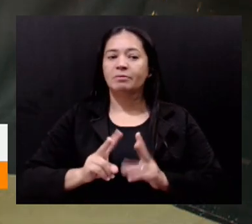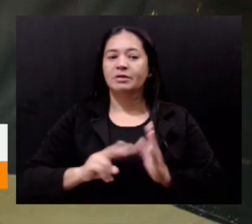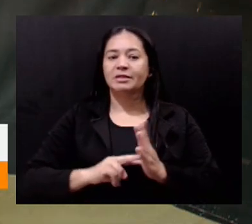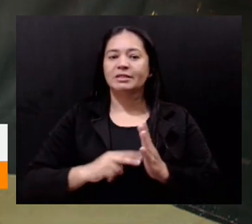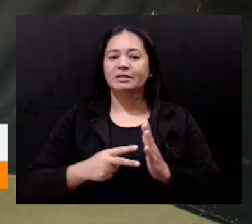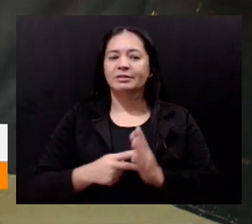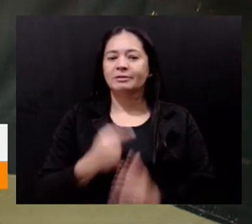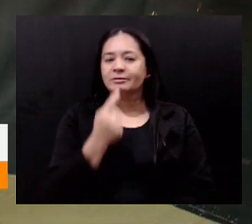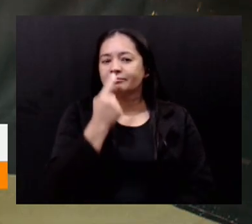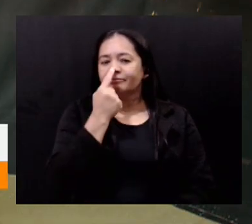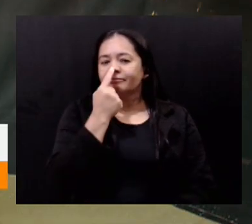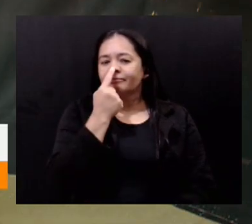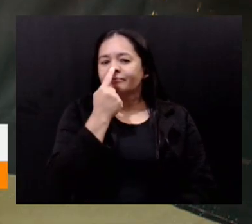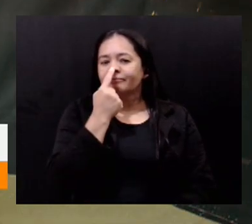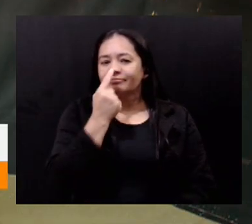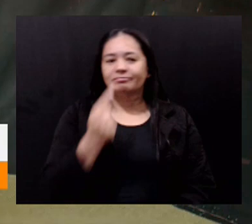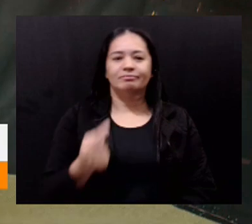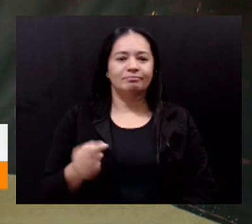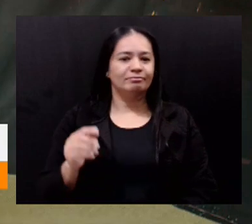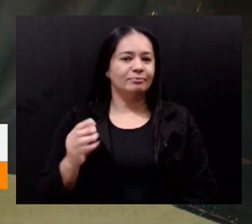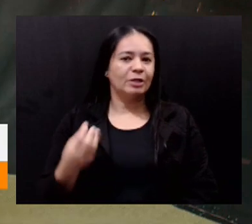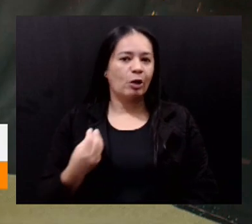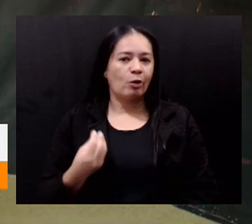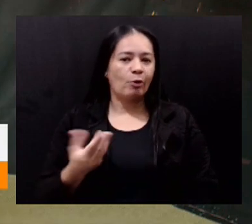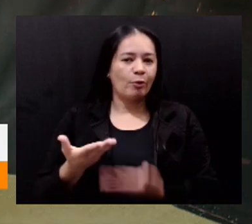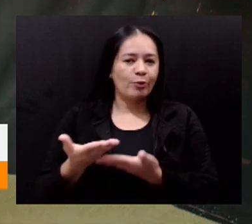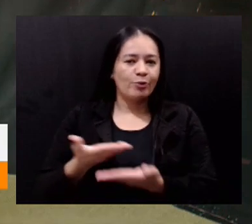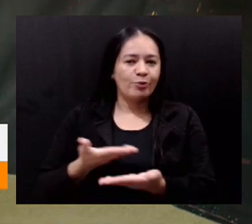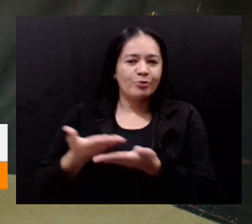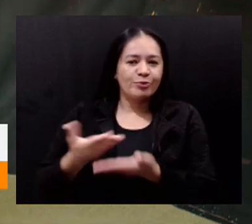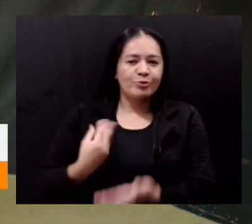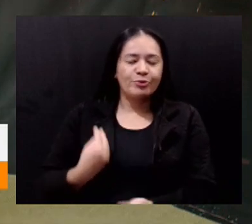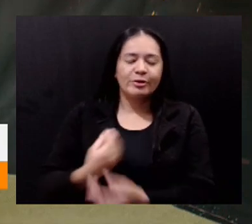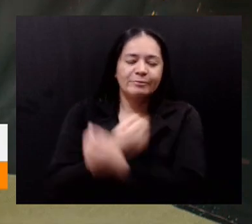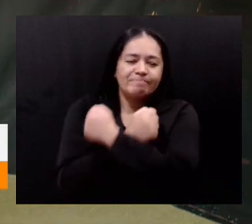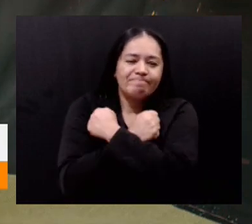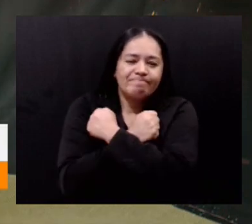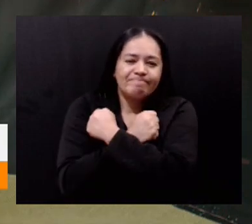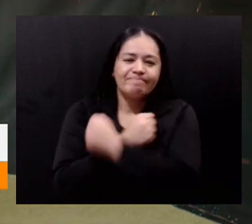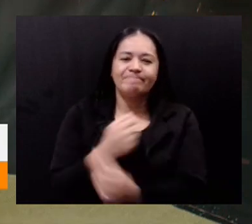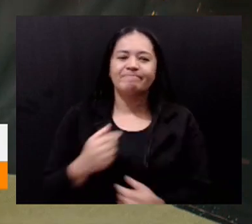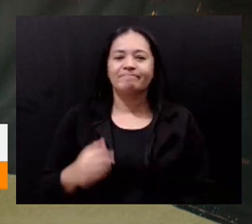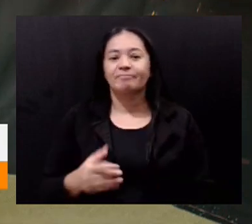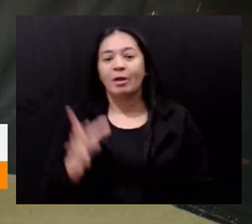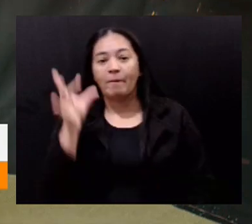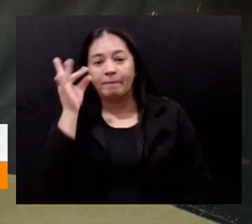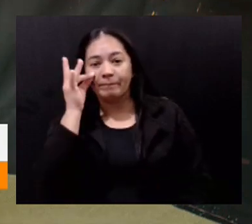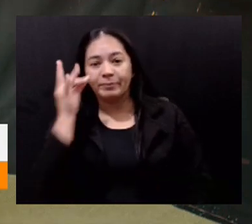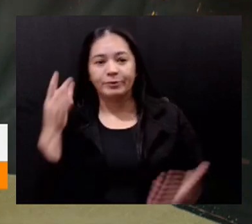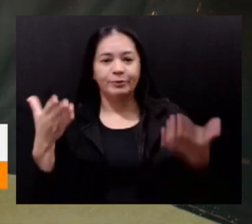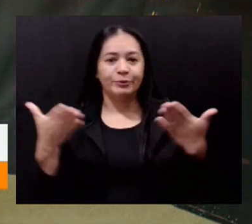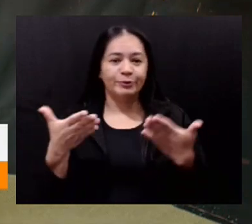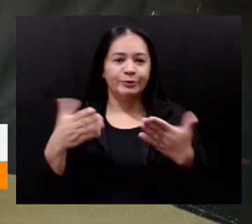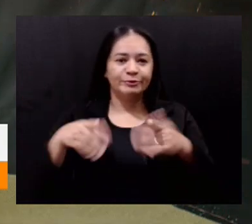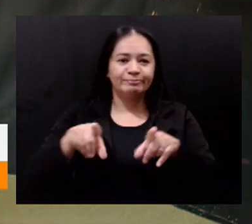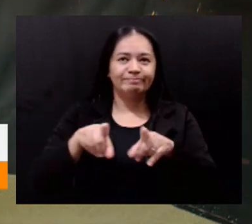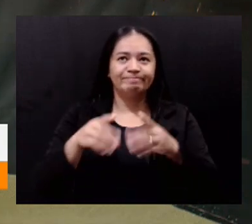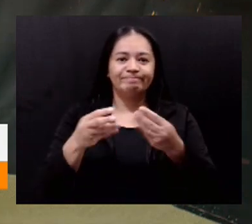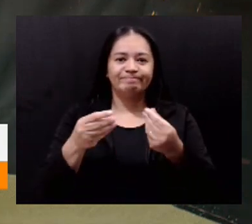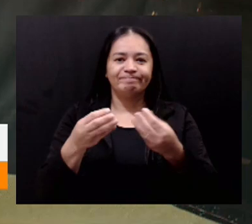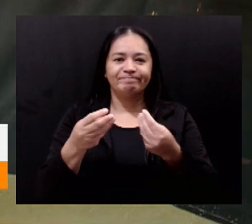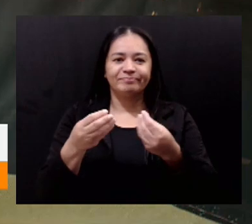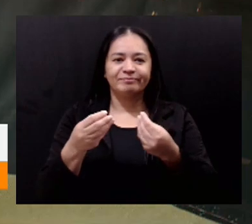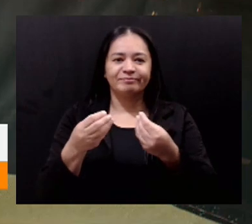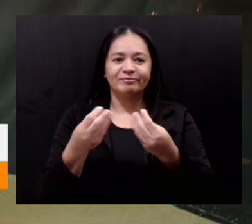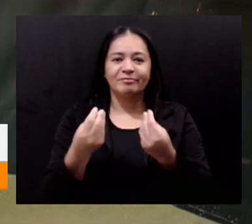né, e convivência, de abraço, de presença, e hoje também acaba cabendo dentro aí